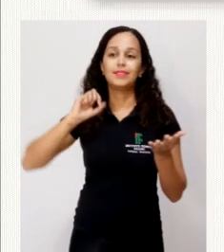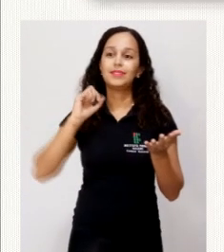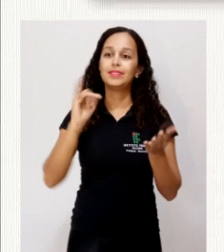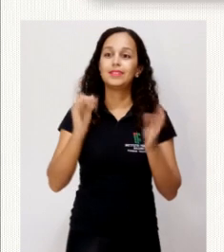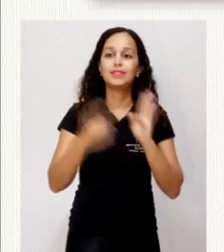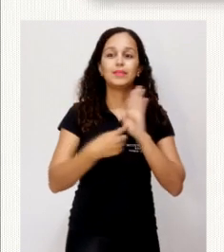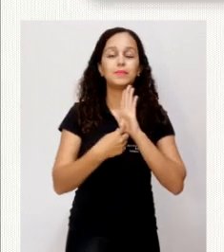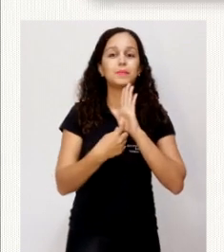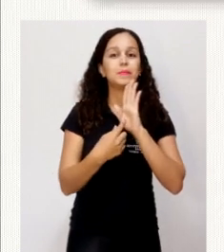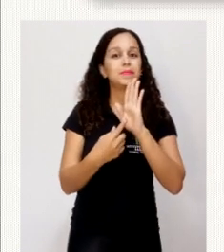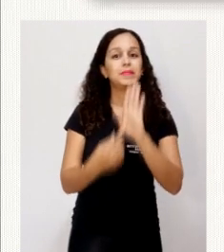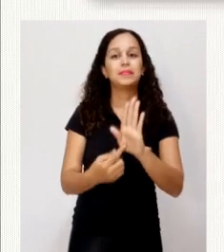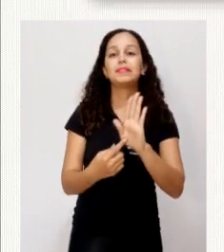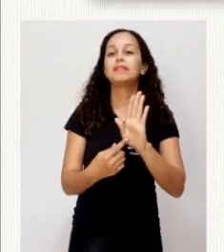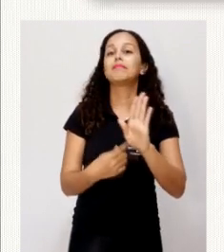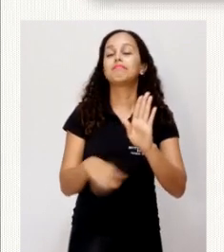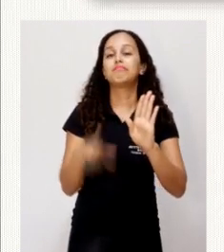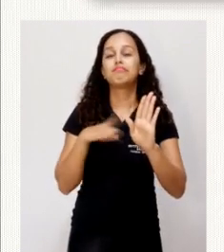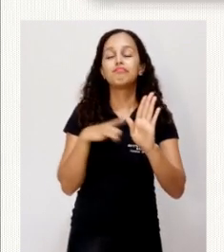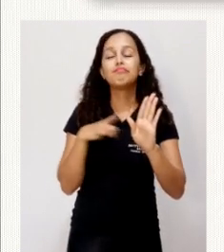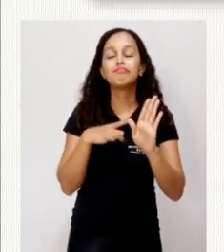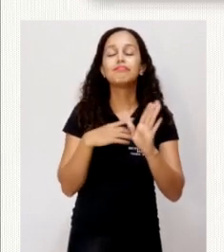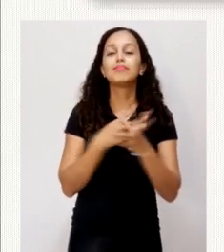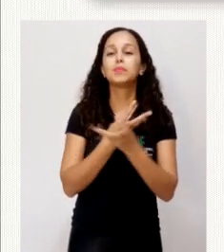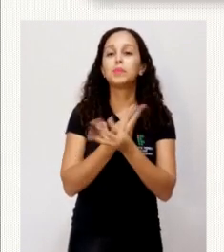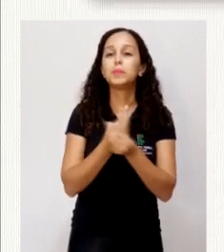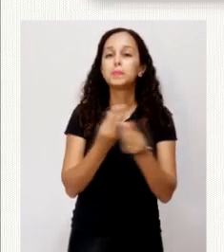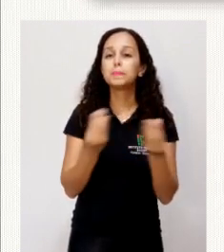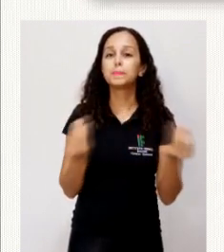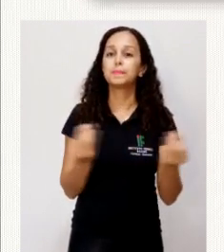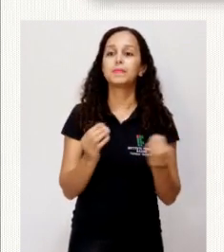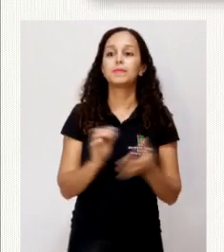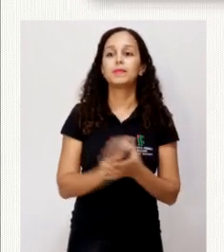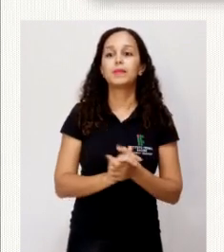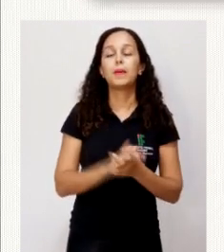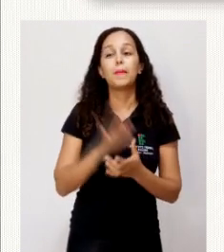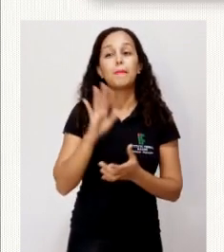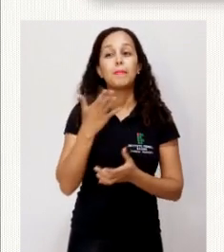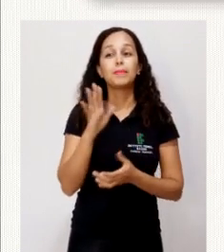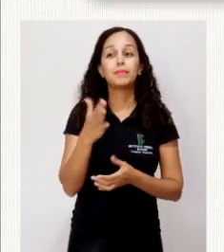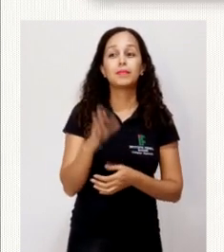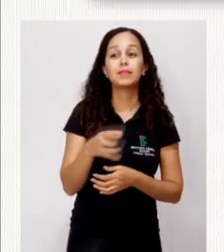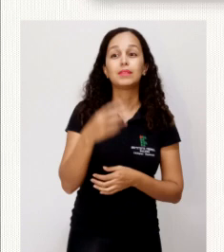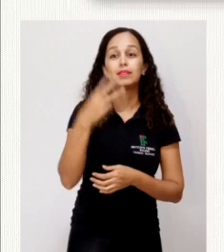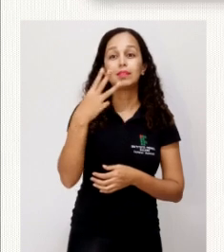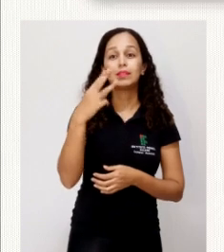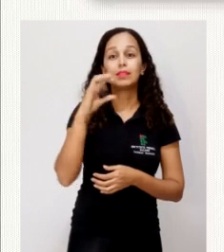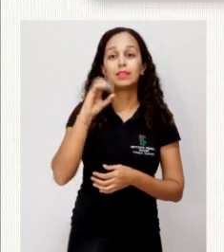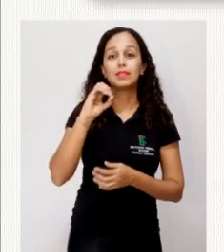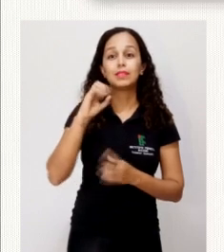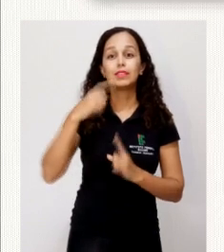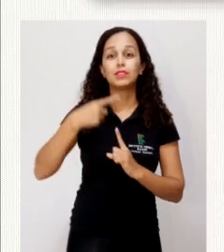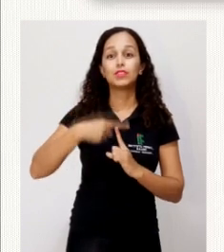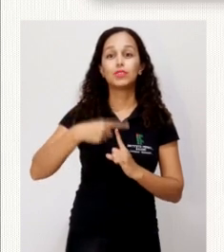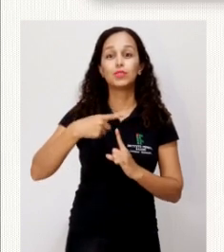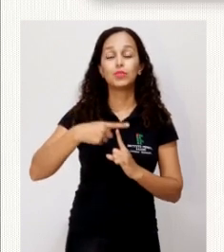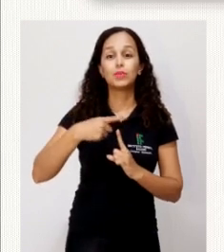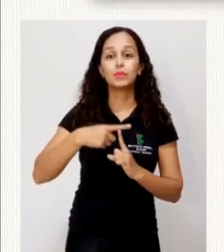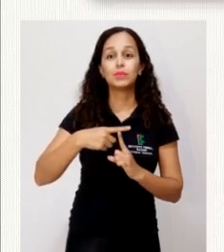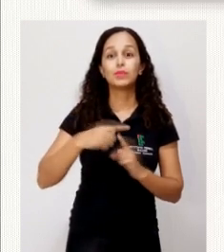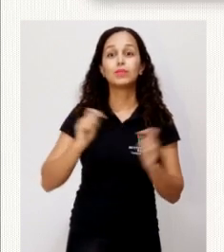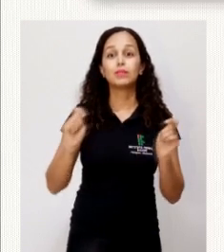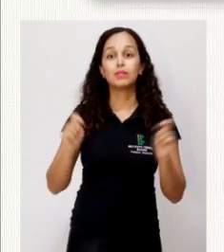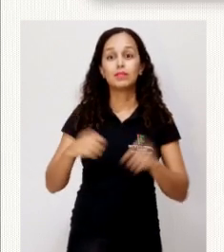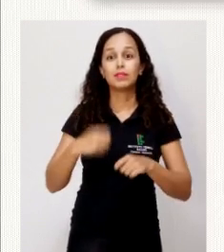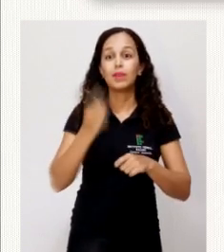Se nós abrirmos o leque, as possibilidades elas são inúmeras. Estima-se que há mais de 30 espécies